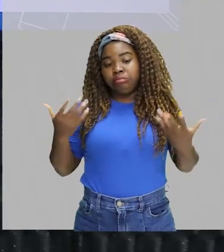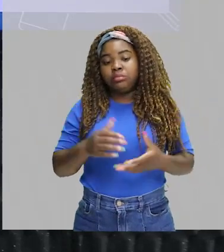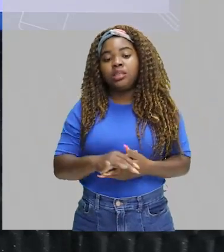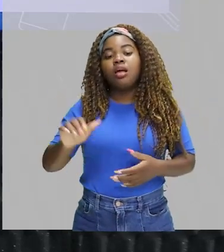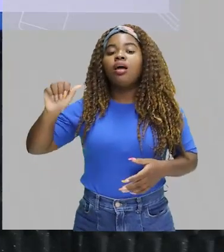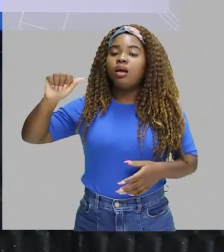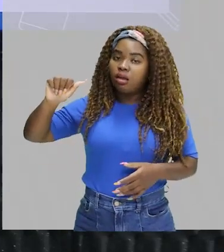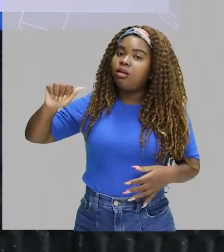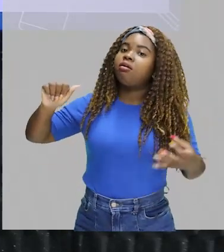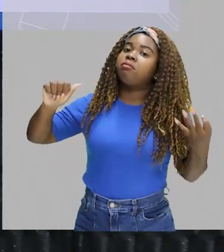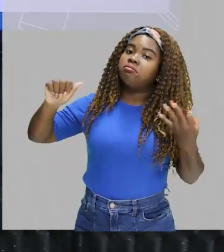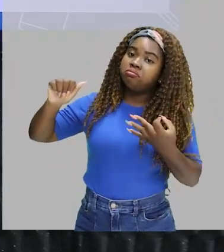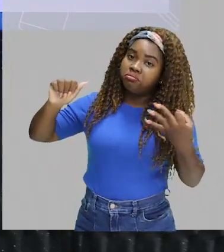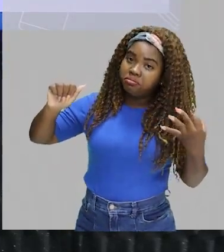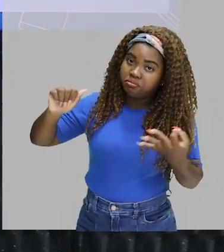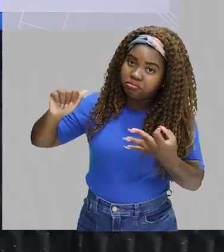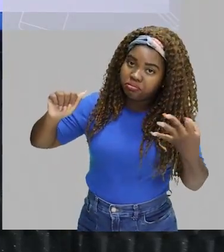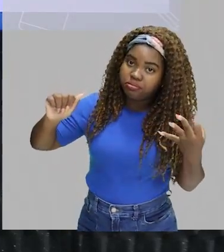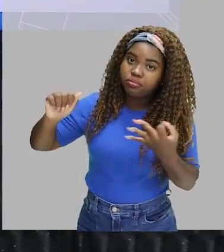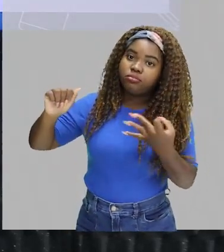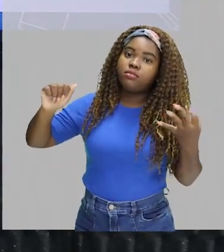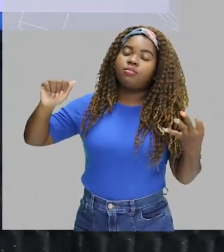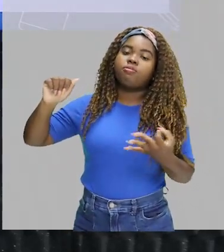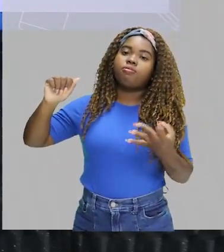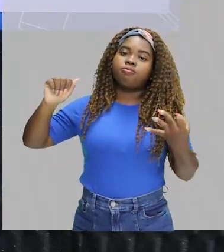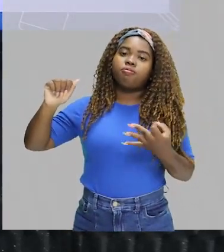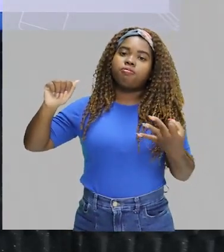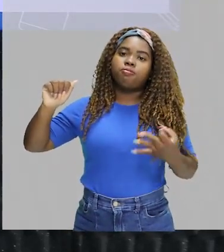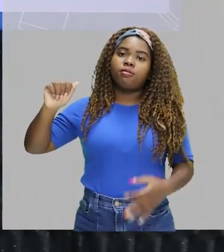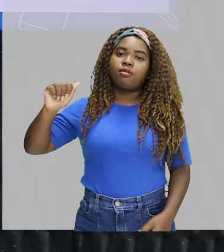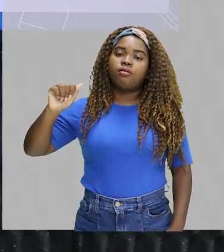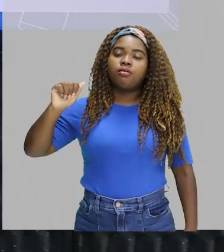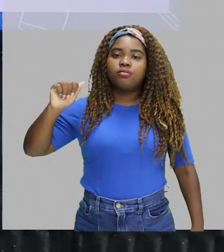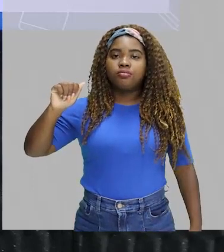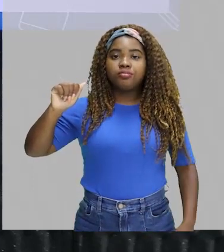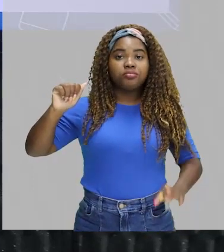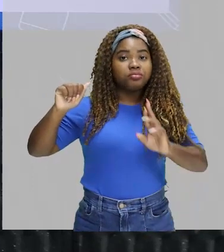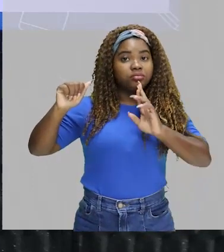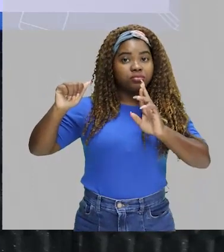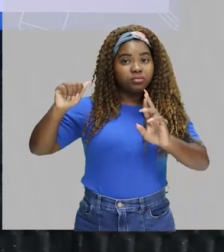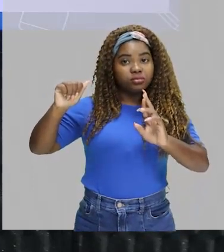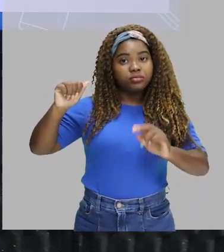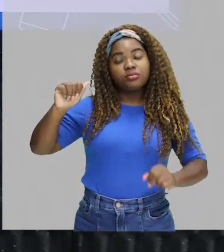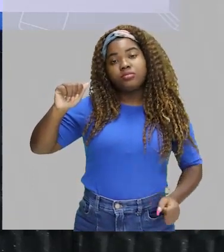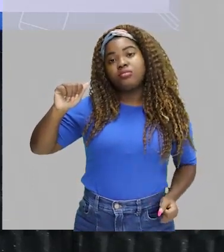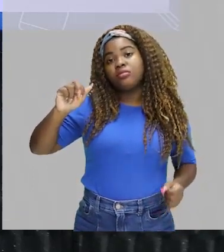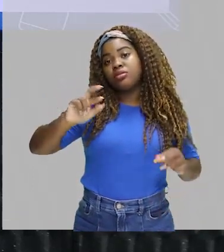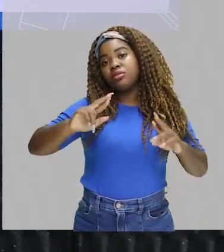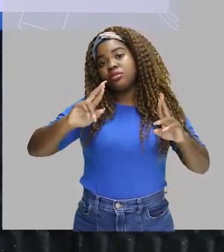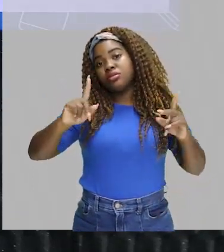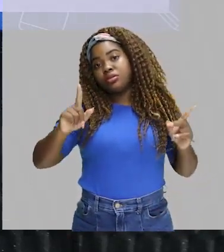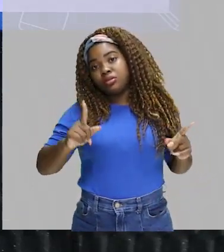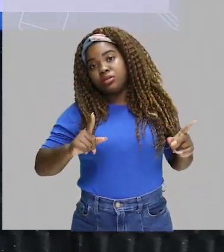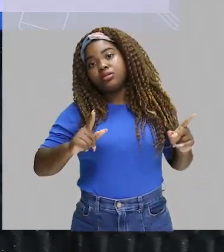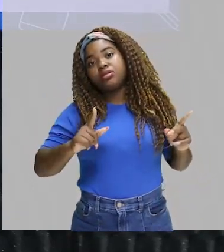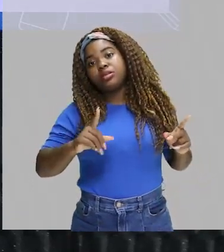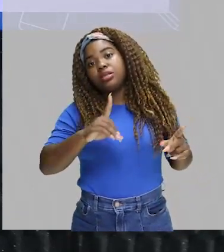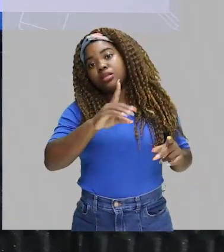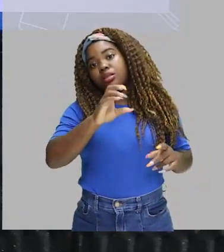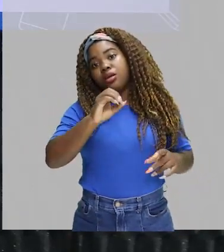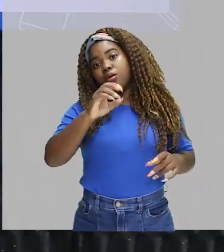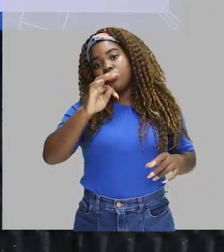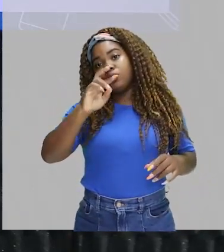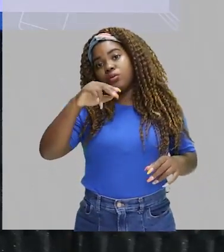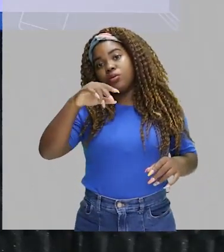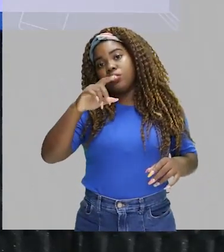vai aparecer como uma sugestão muito importante para a nossa resposta, que diferencia mais uma vez a deontologia